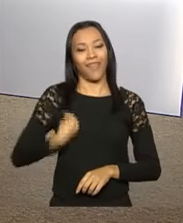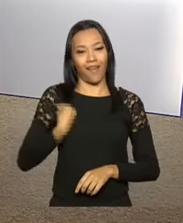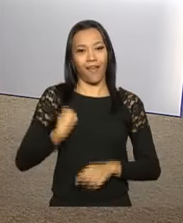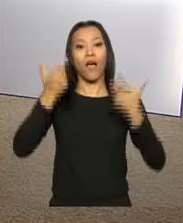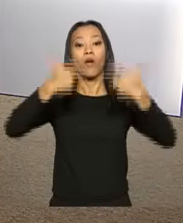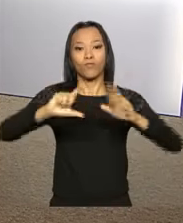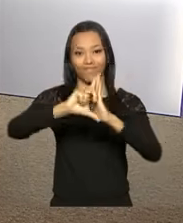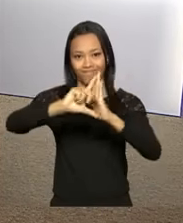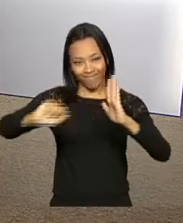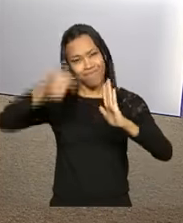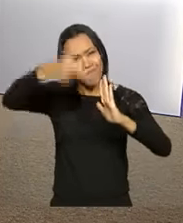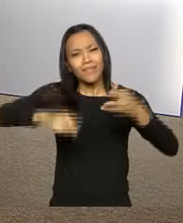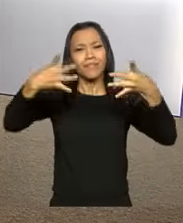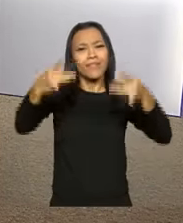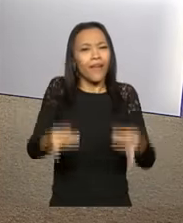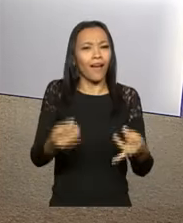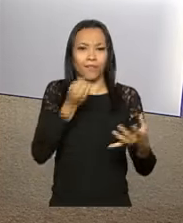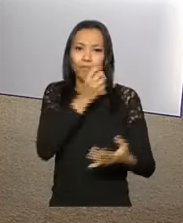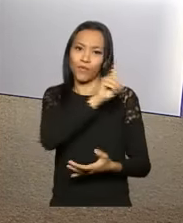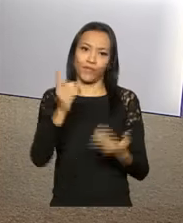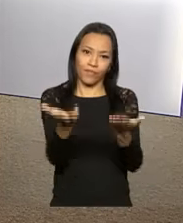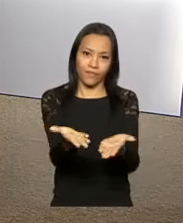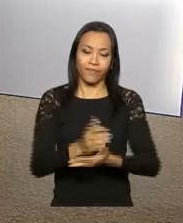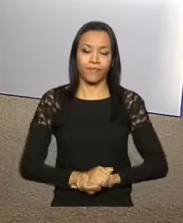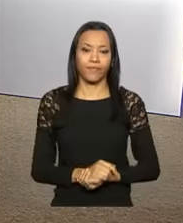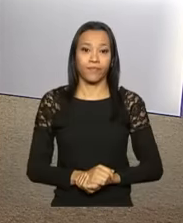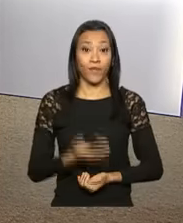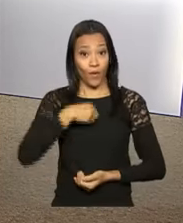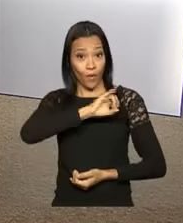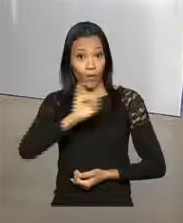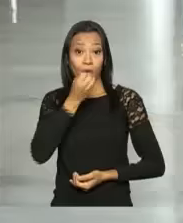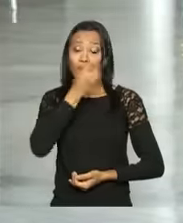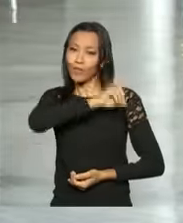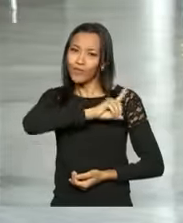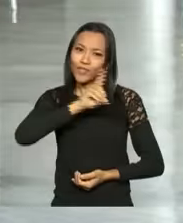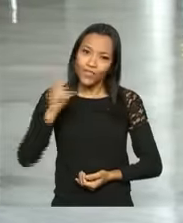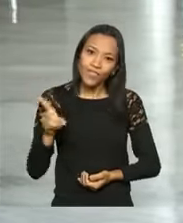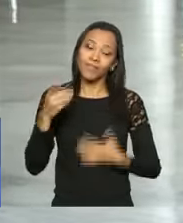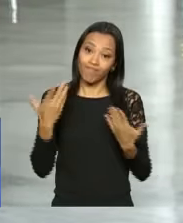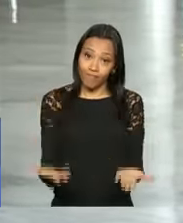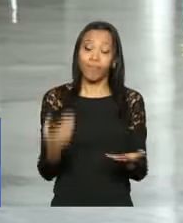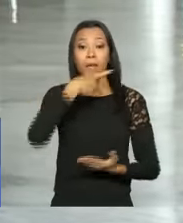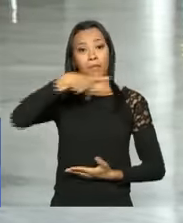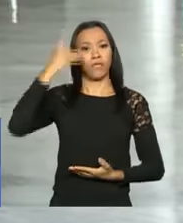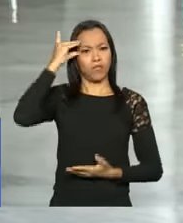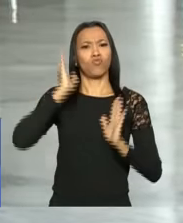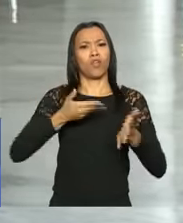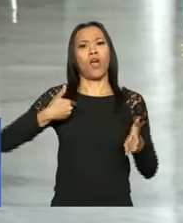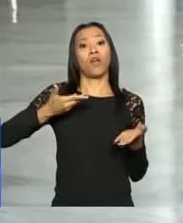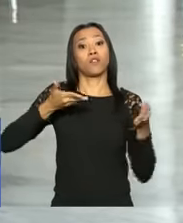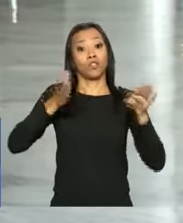Palácio do Planalto e tem mais detalhes Bom dia olá bom dia bom a presidenta